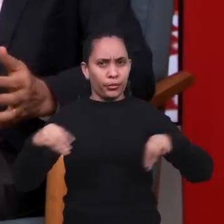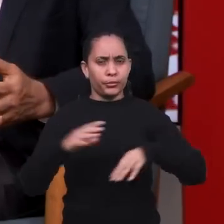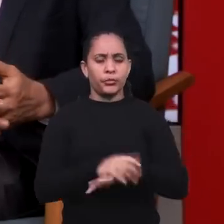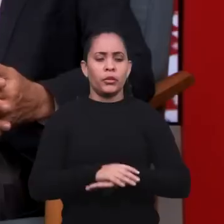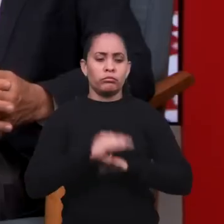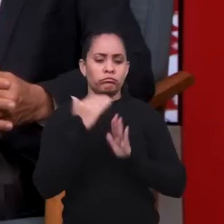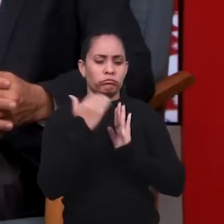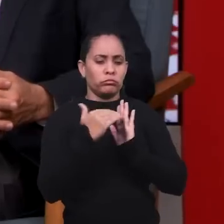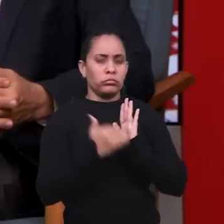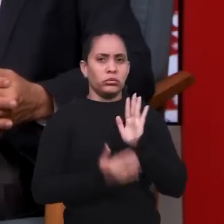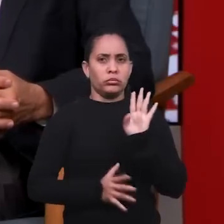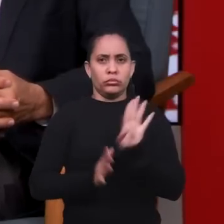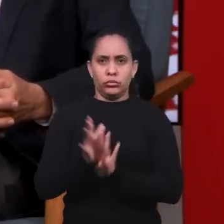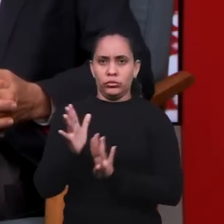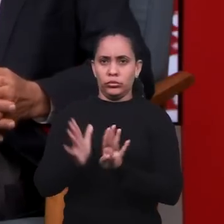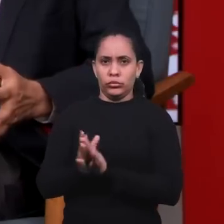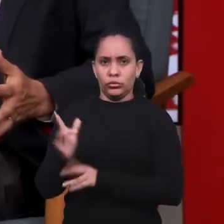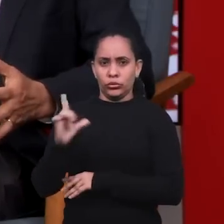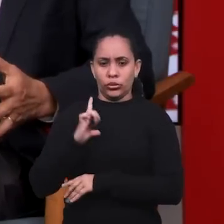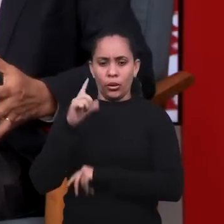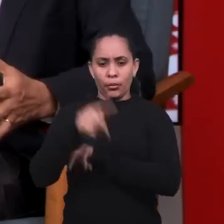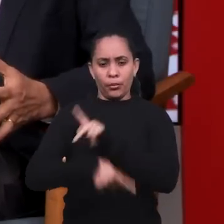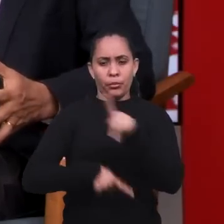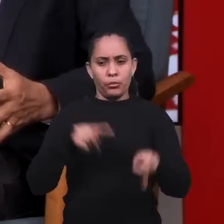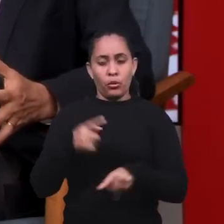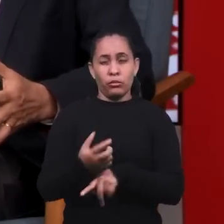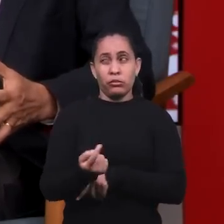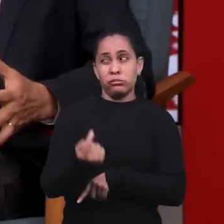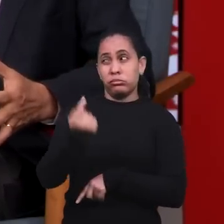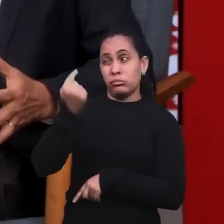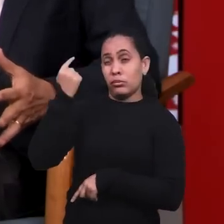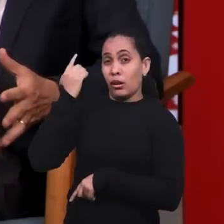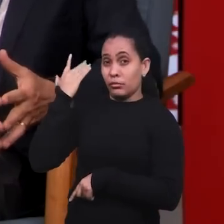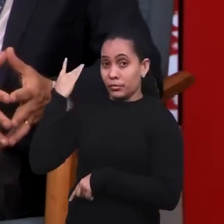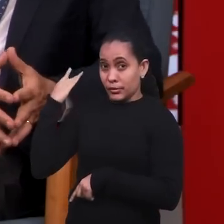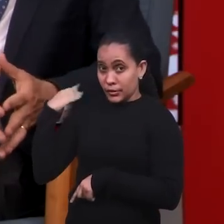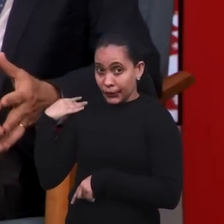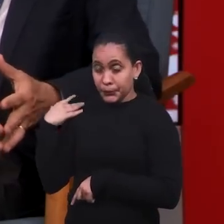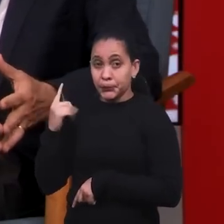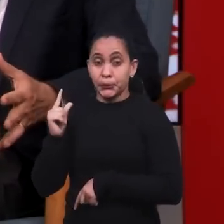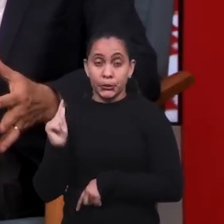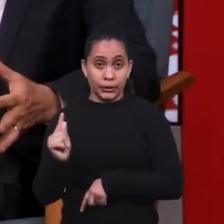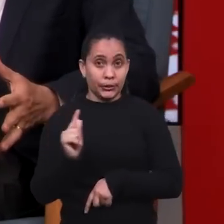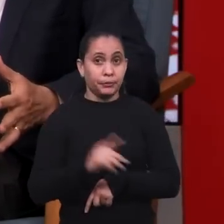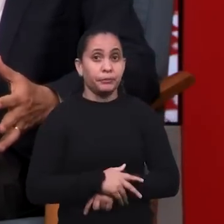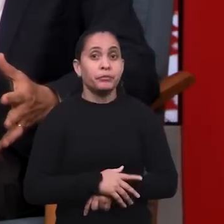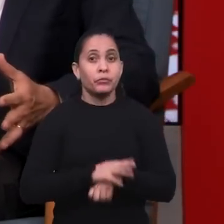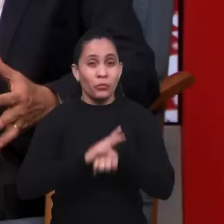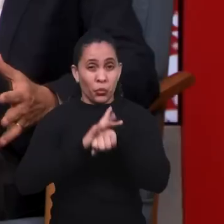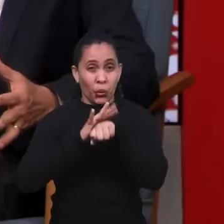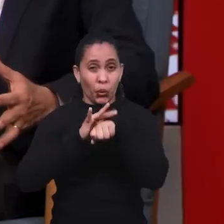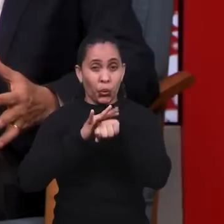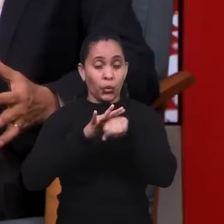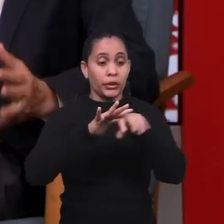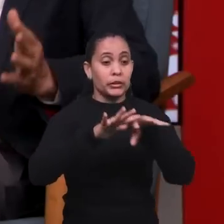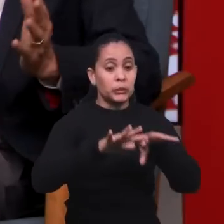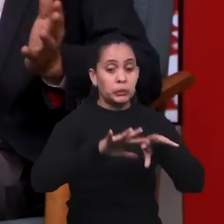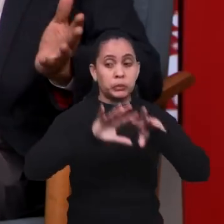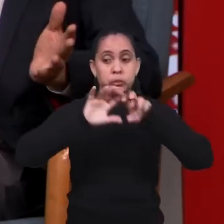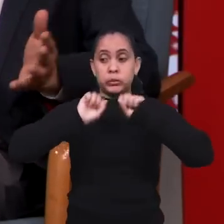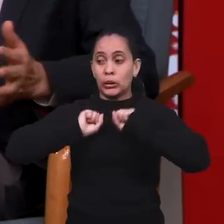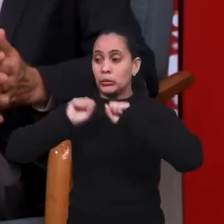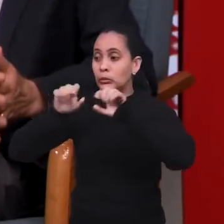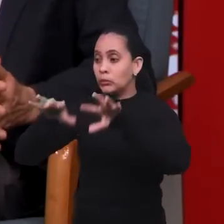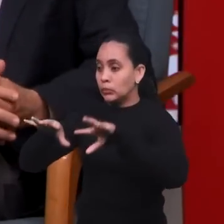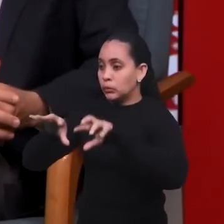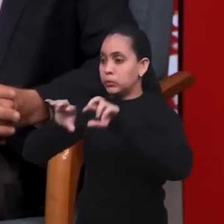das orientações que existia para o povo naquela época era sobre doenças infecto-contagiosas, como,